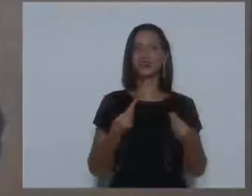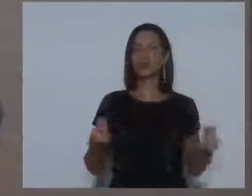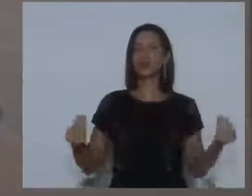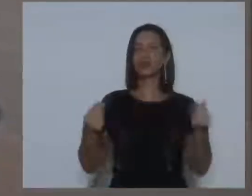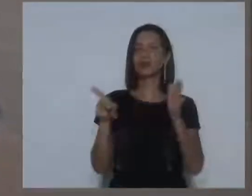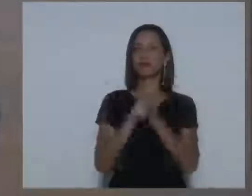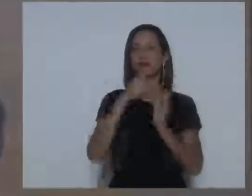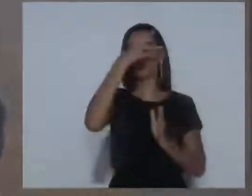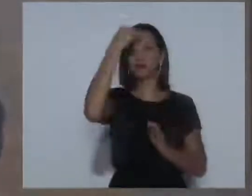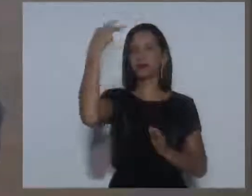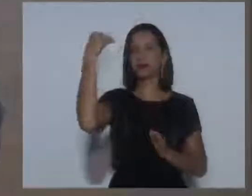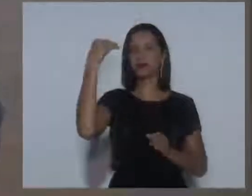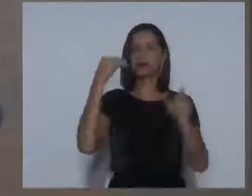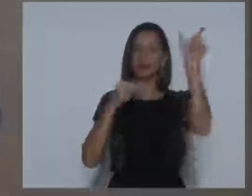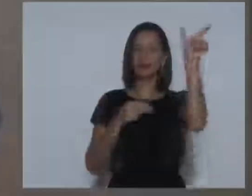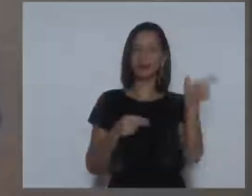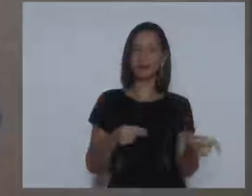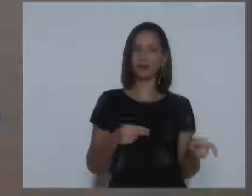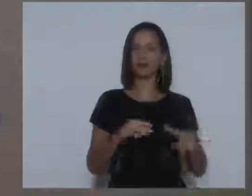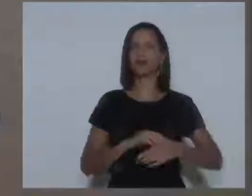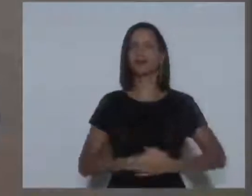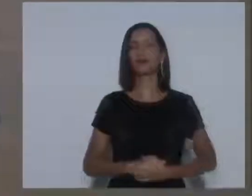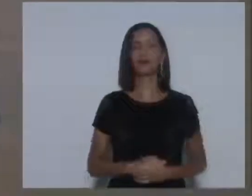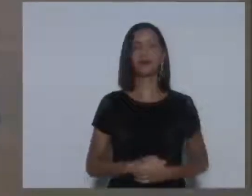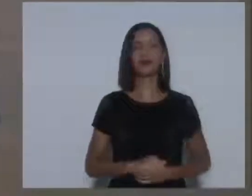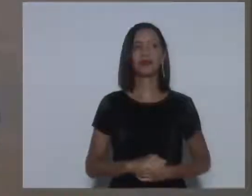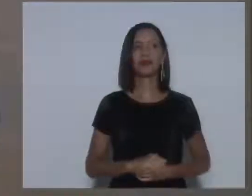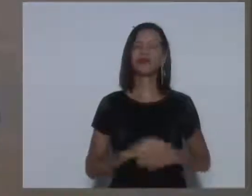qualidade. No entanto,